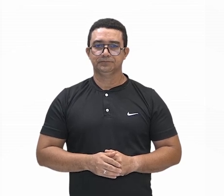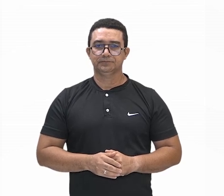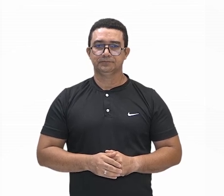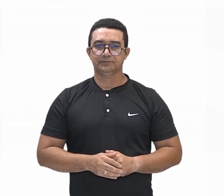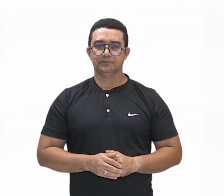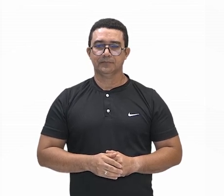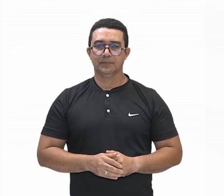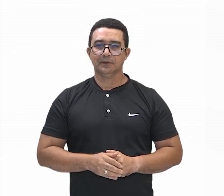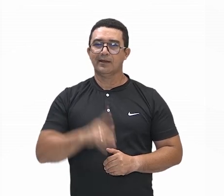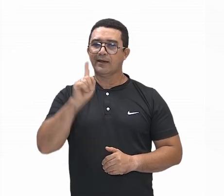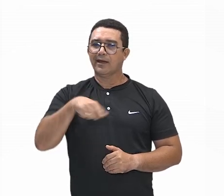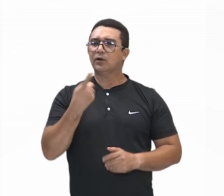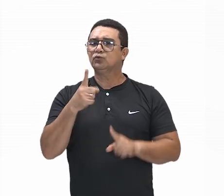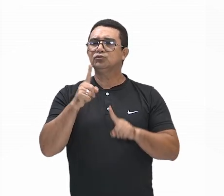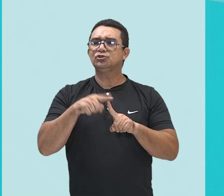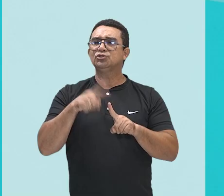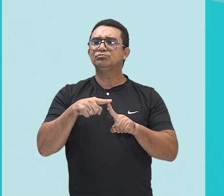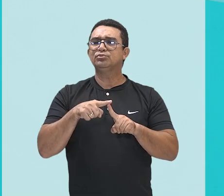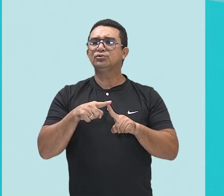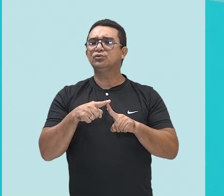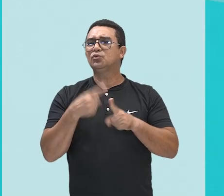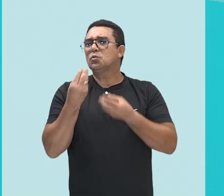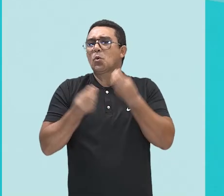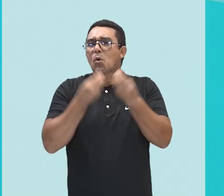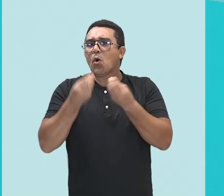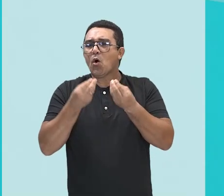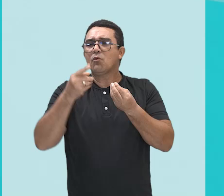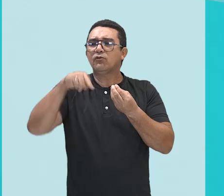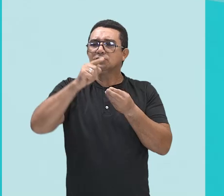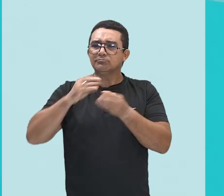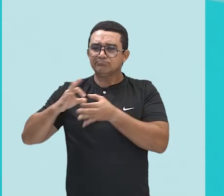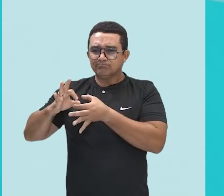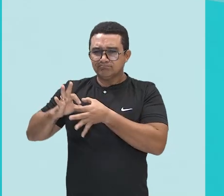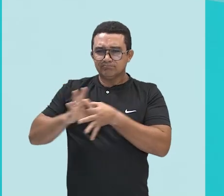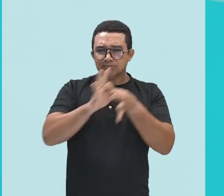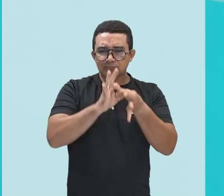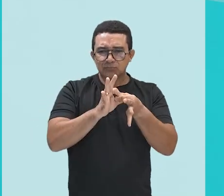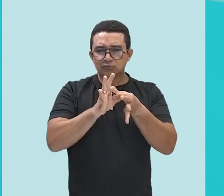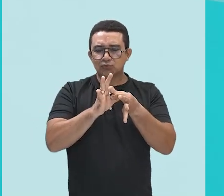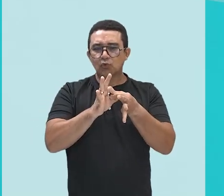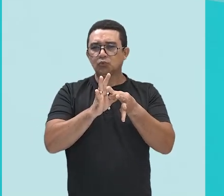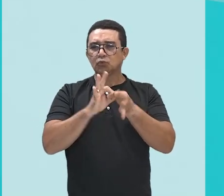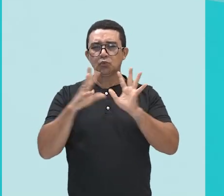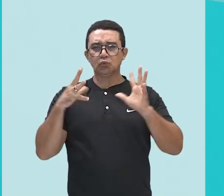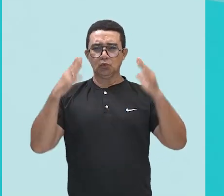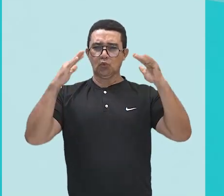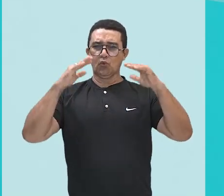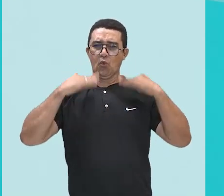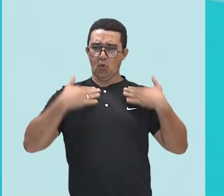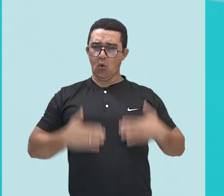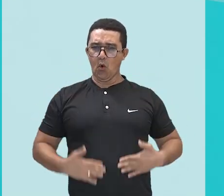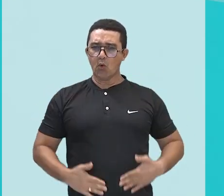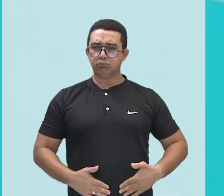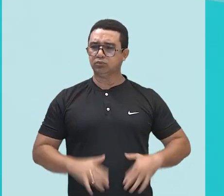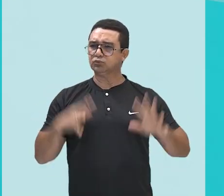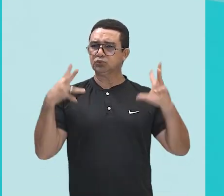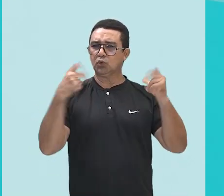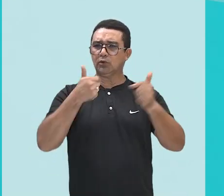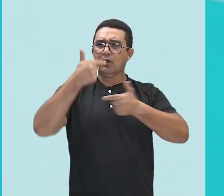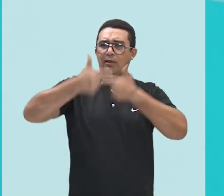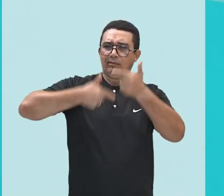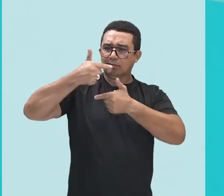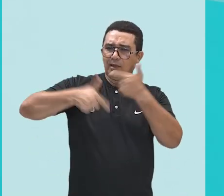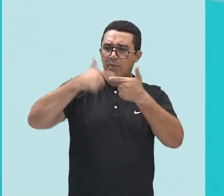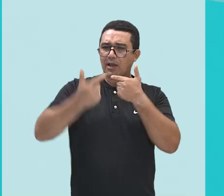na verdade, uma forma de você integrar o seu corpo como um todo, de você trabalhar a